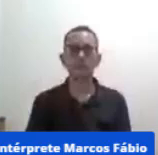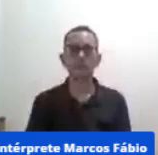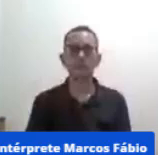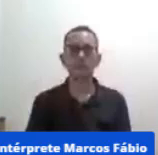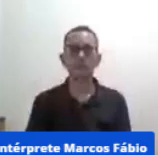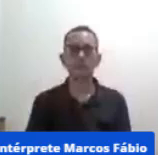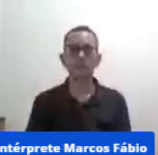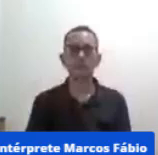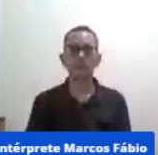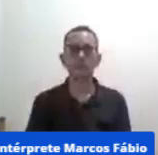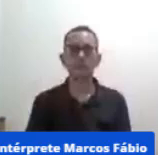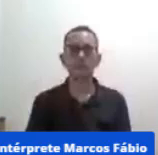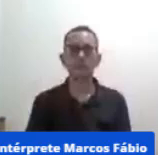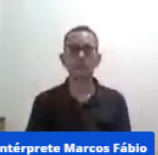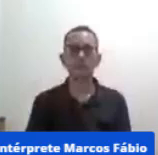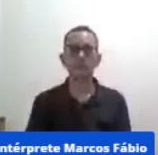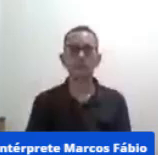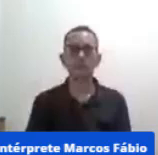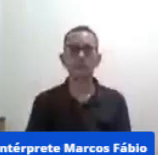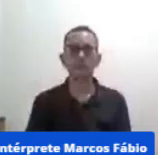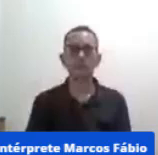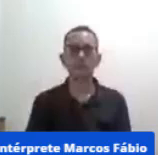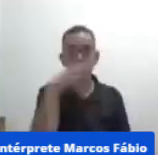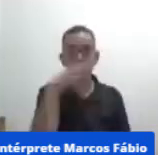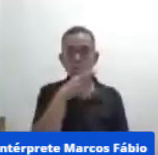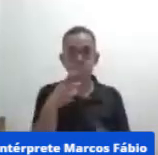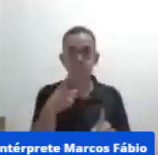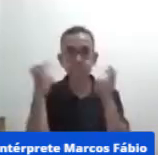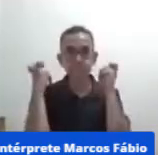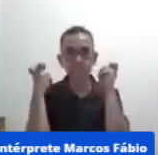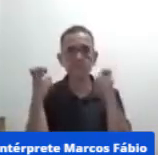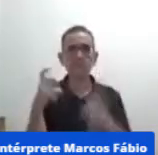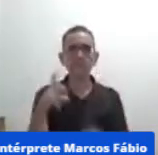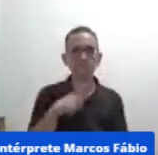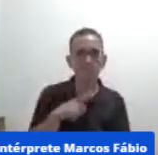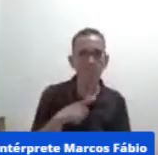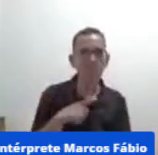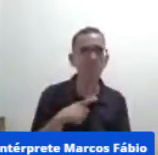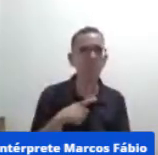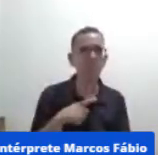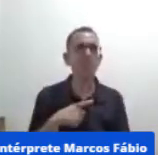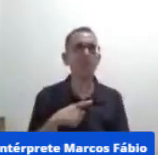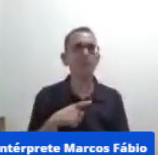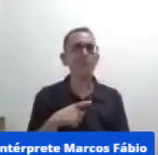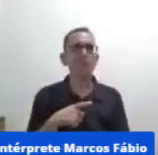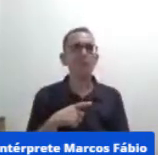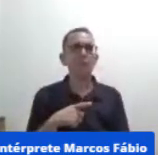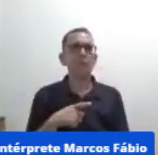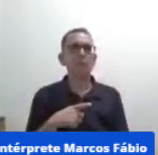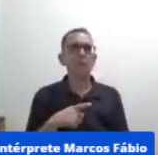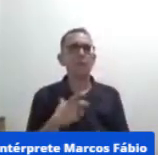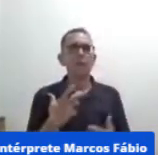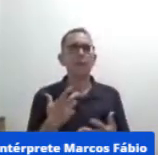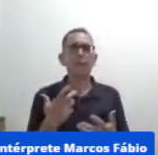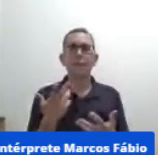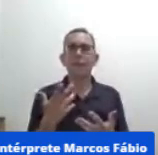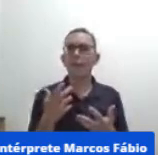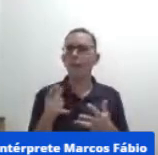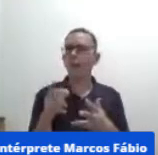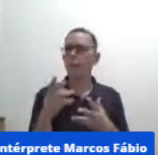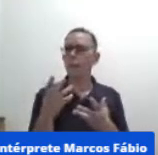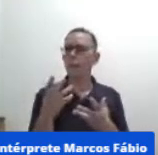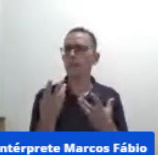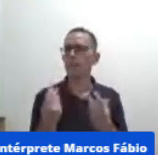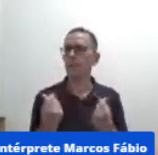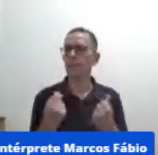No próximo slide, vocês vão perceber que a gente tem situações do jogo simbólico, desse